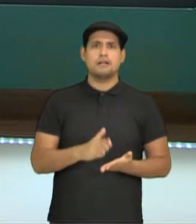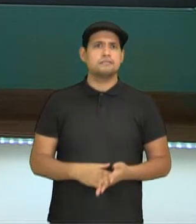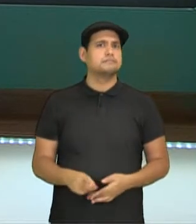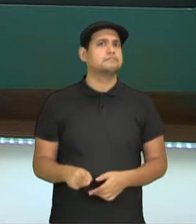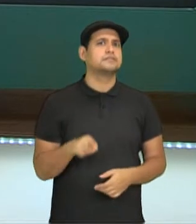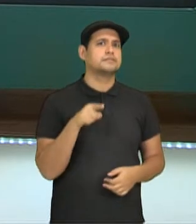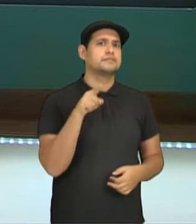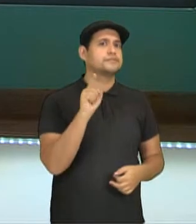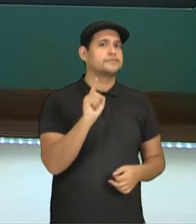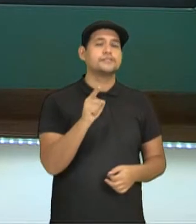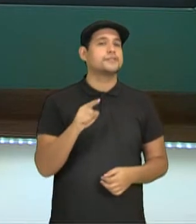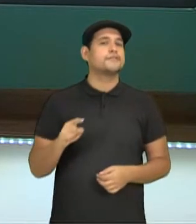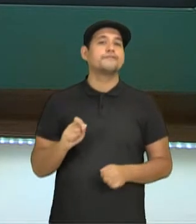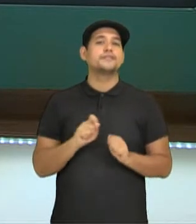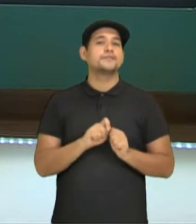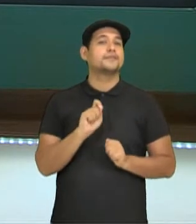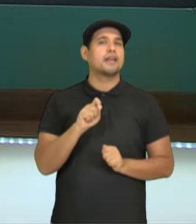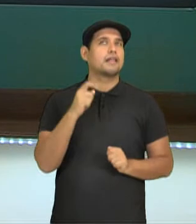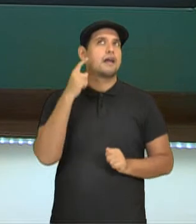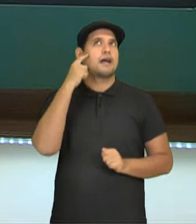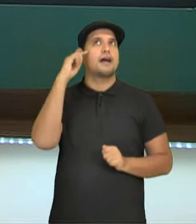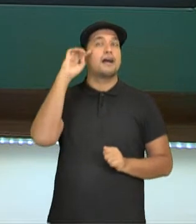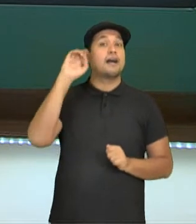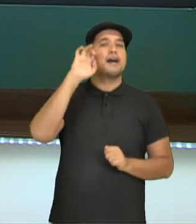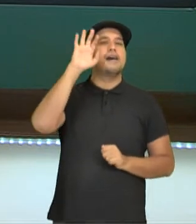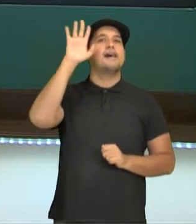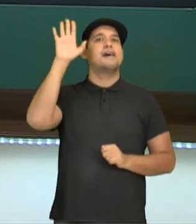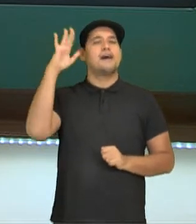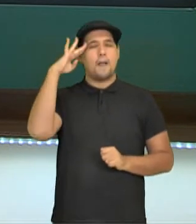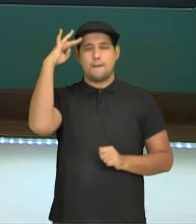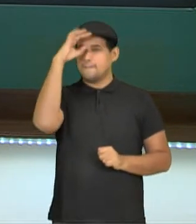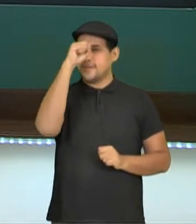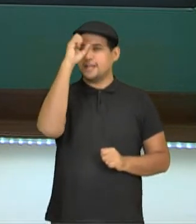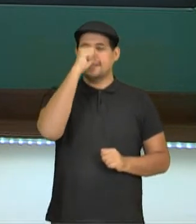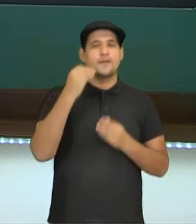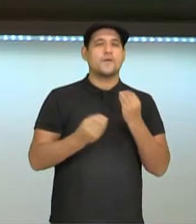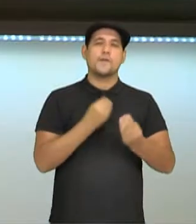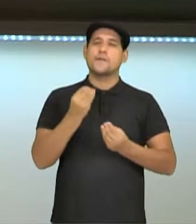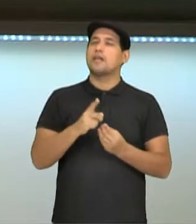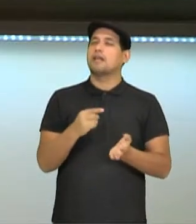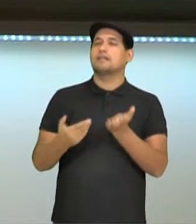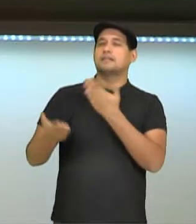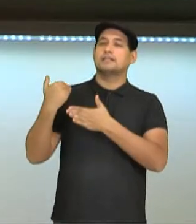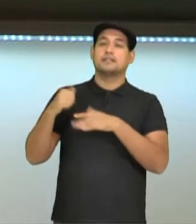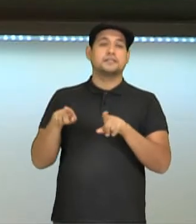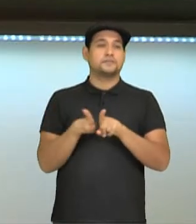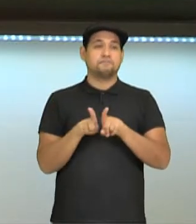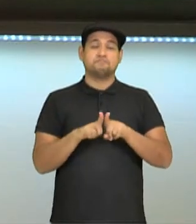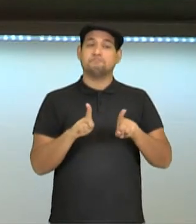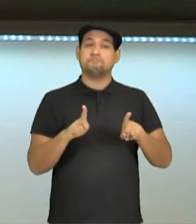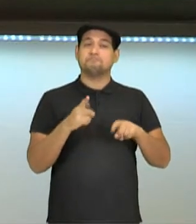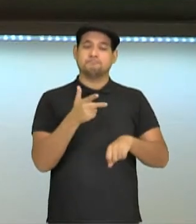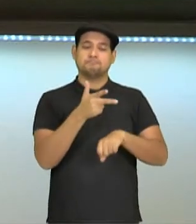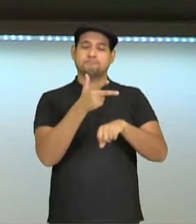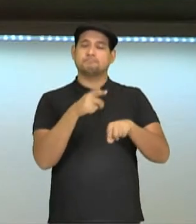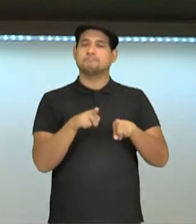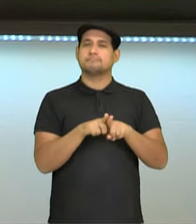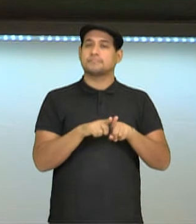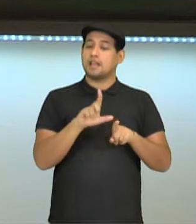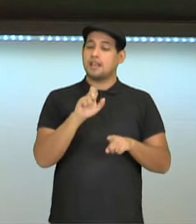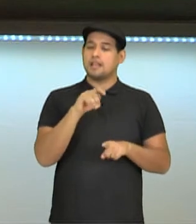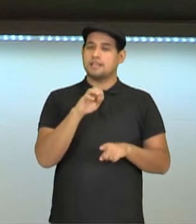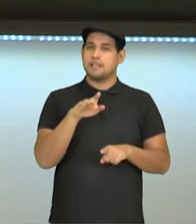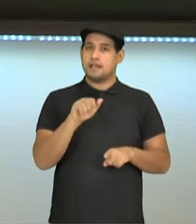você ter uma ideia de como era. Então, aqui uma outra ilustração da